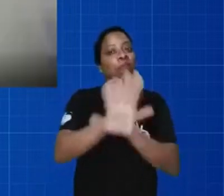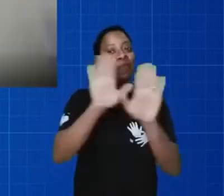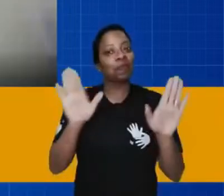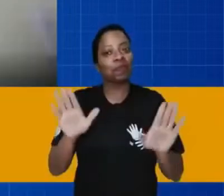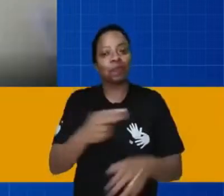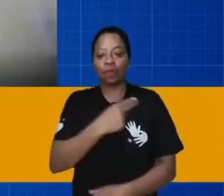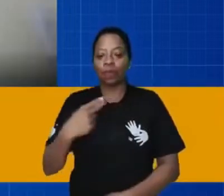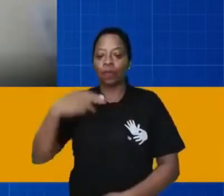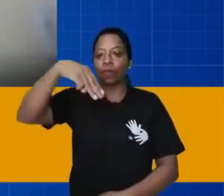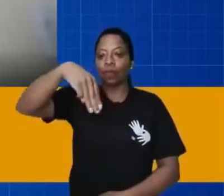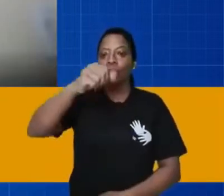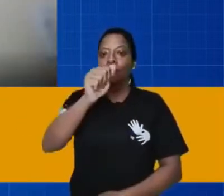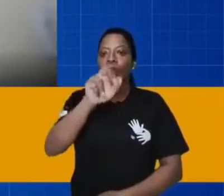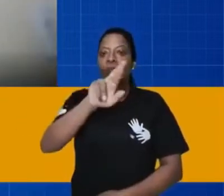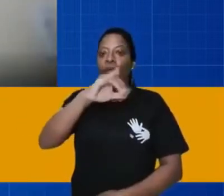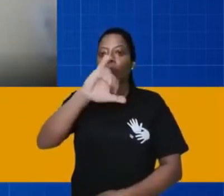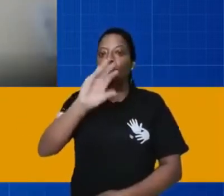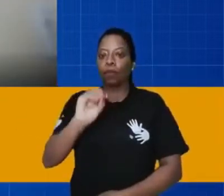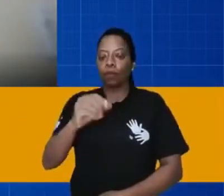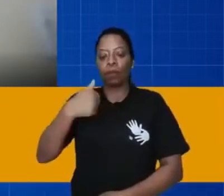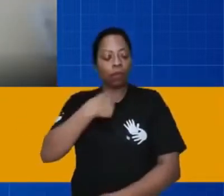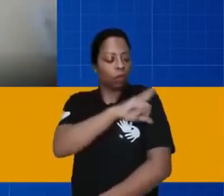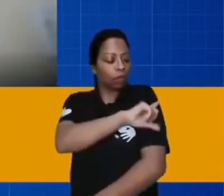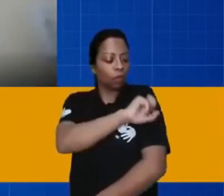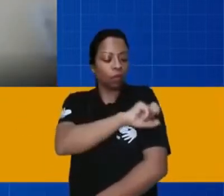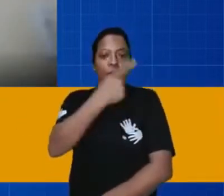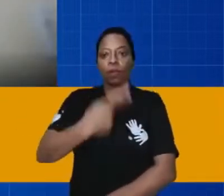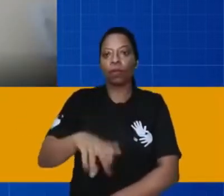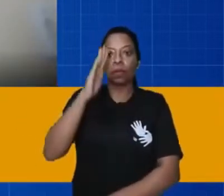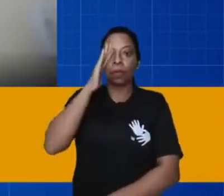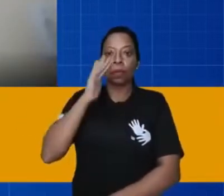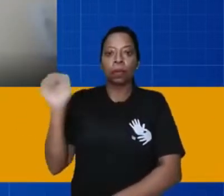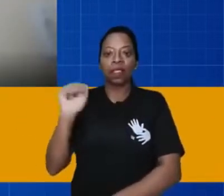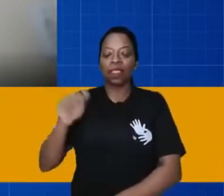Olá a todos, me chamo Márcio Souza, sou enfermeiro do município, né?